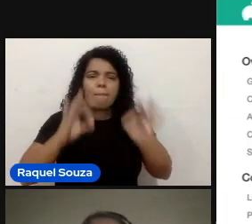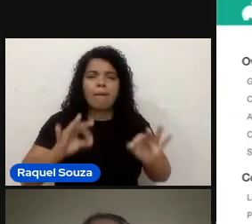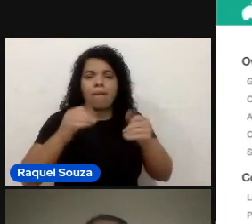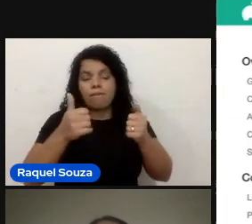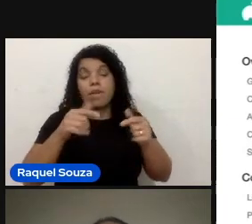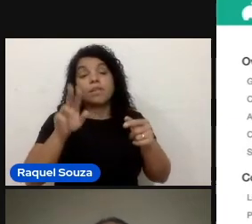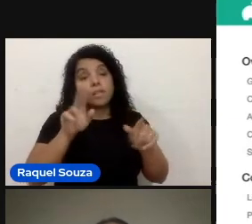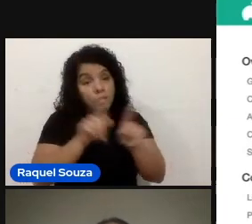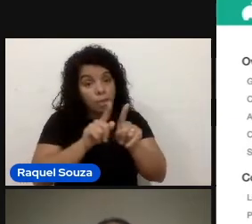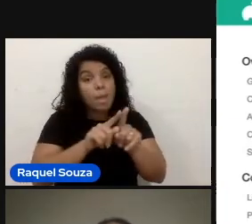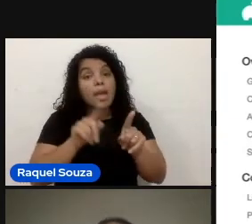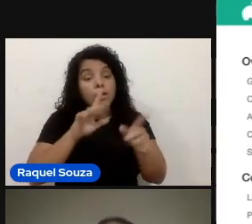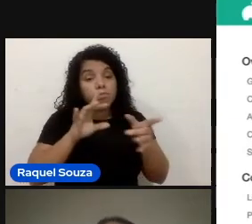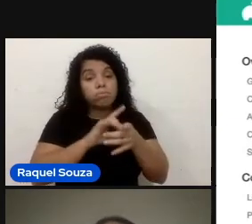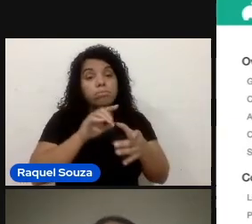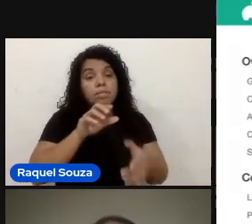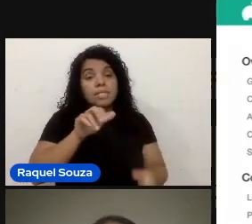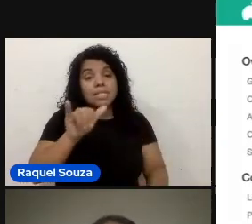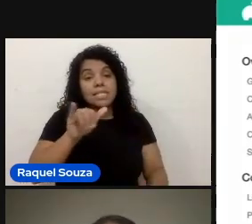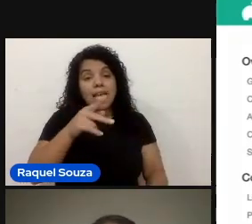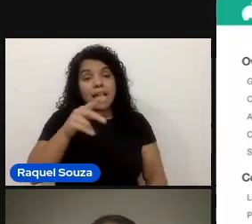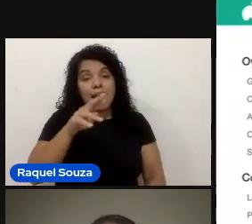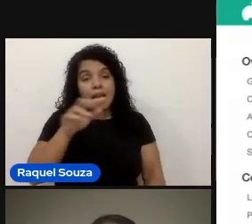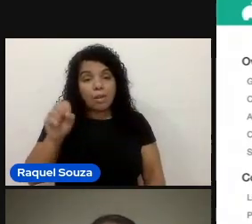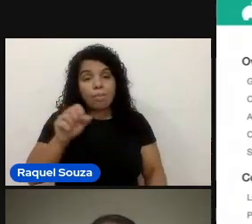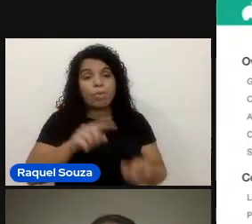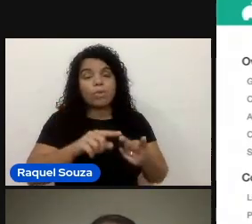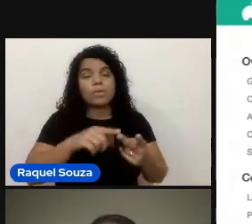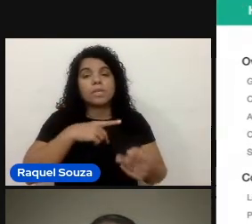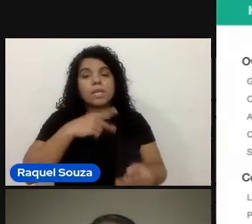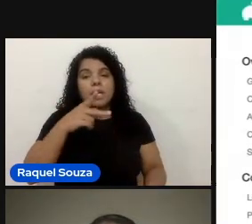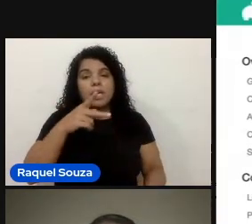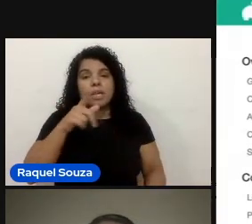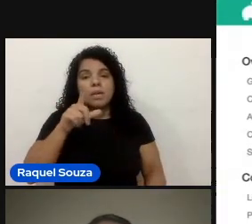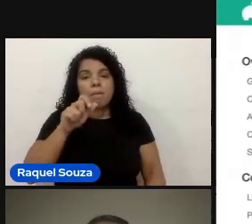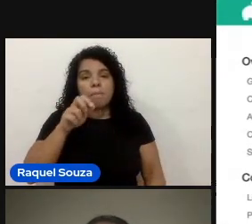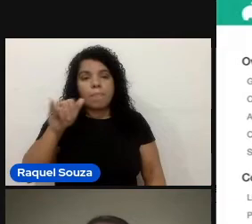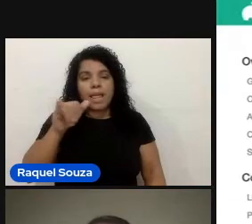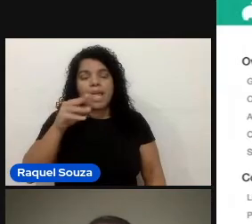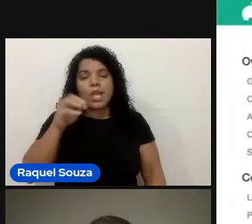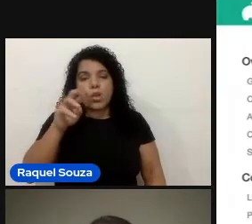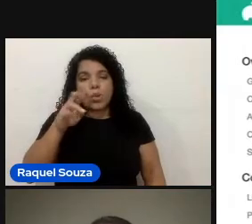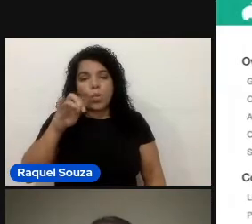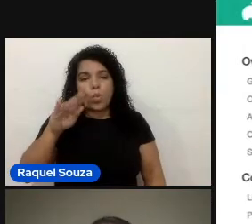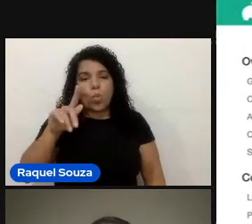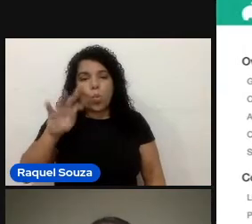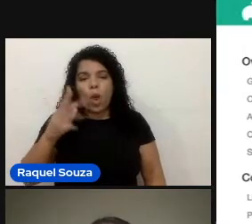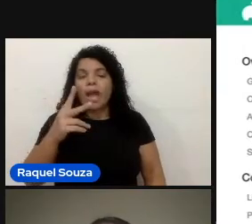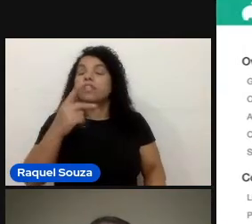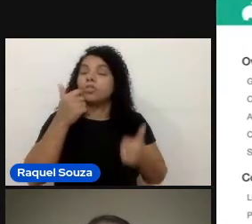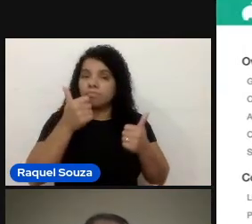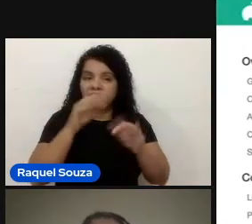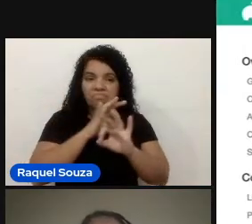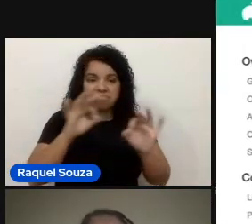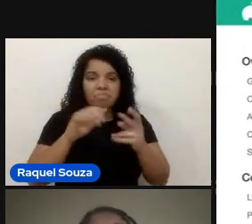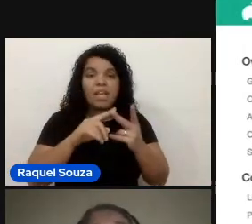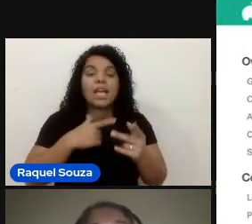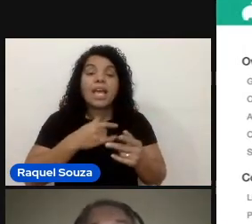Playwright. Aqui eu vou mostrar no caso com Playwright, exemplos bem simples.